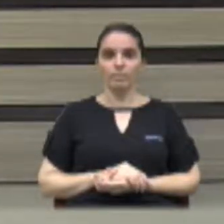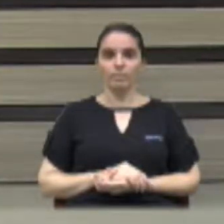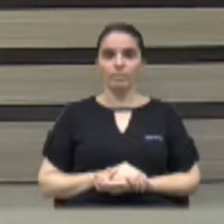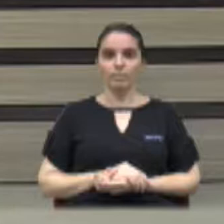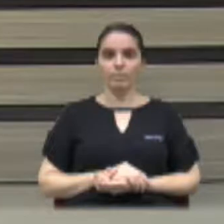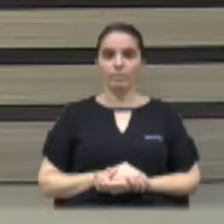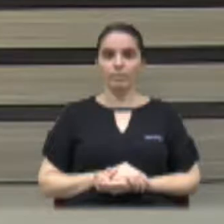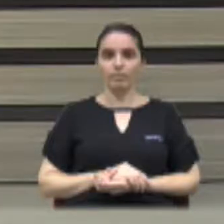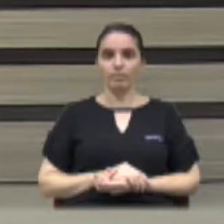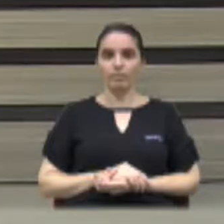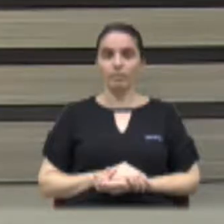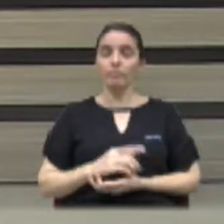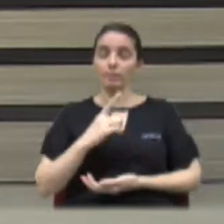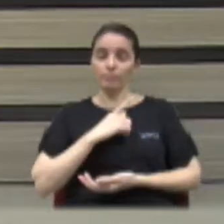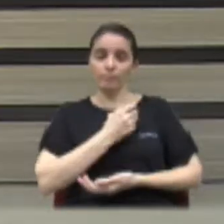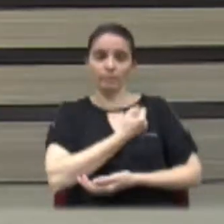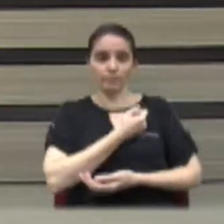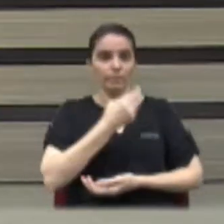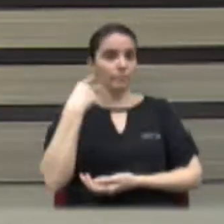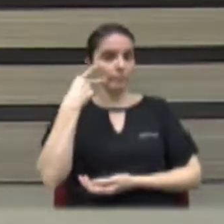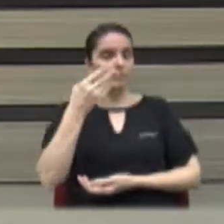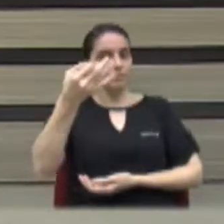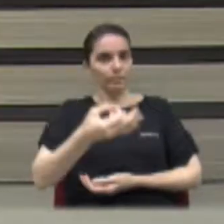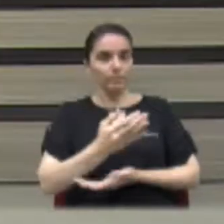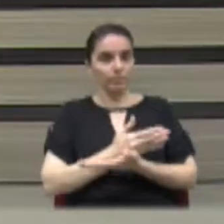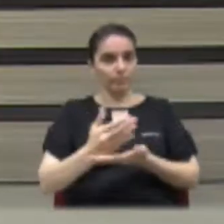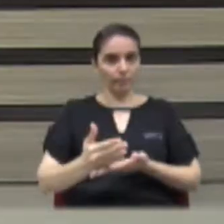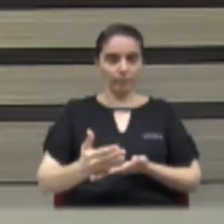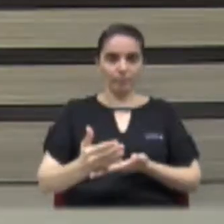Havendo o número regimental, essa presidência dá por iniciada